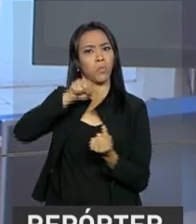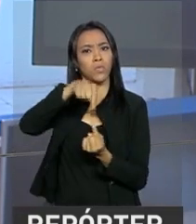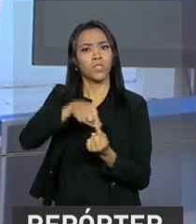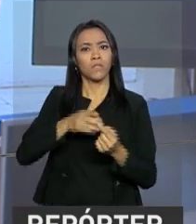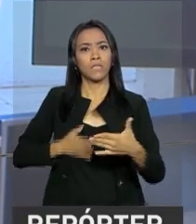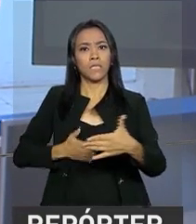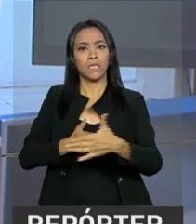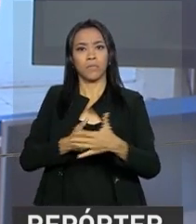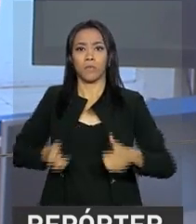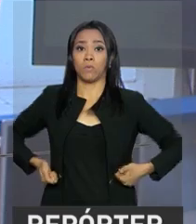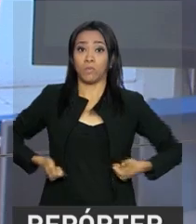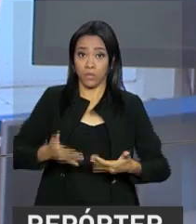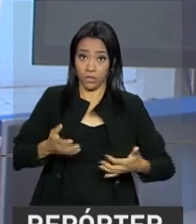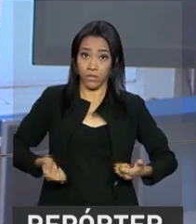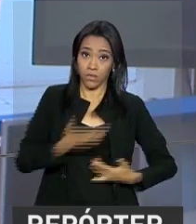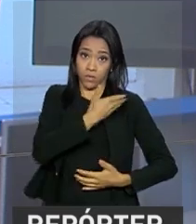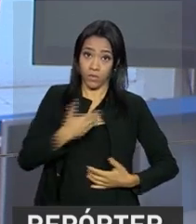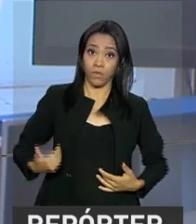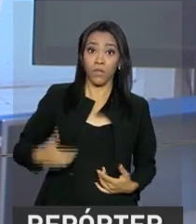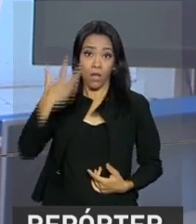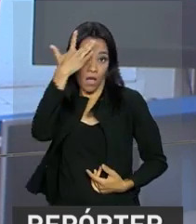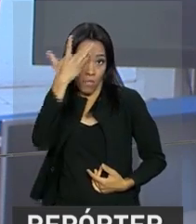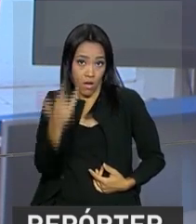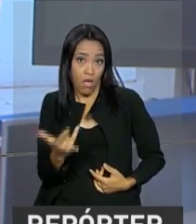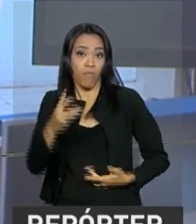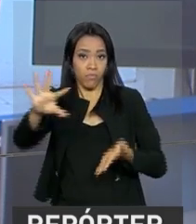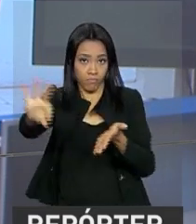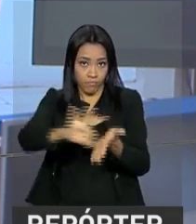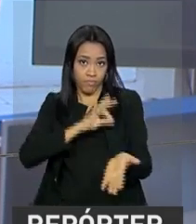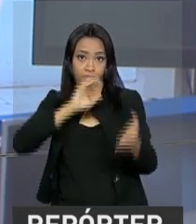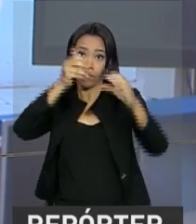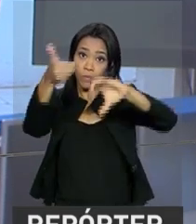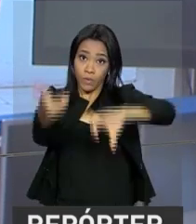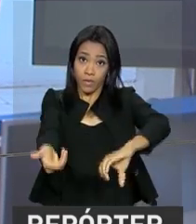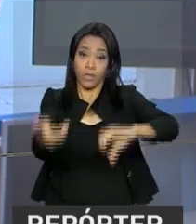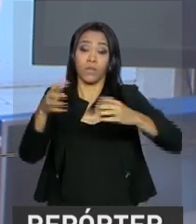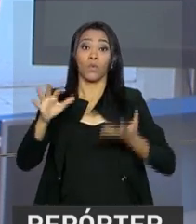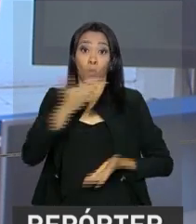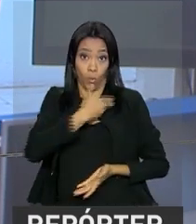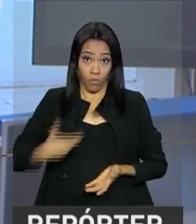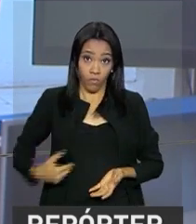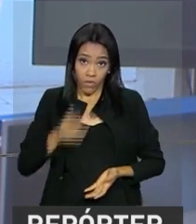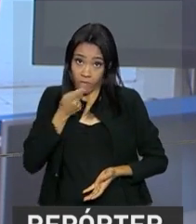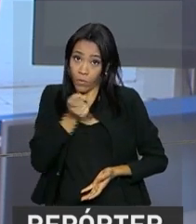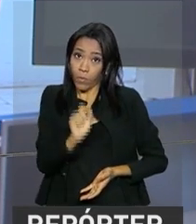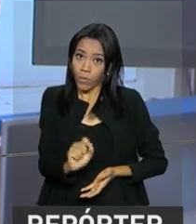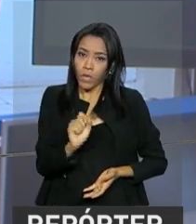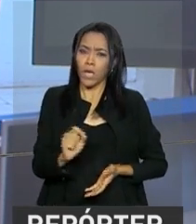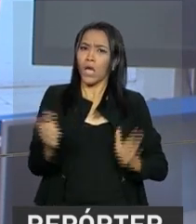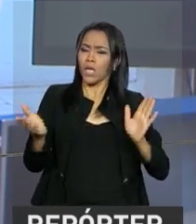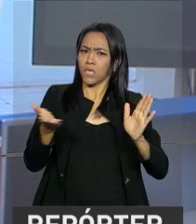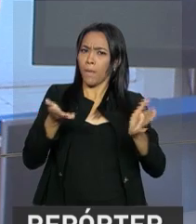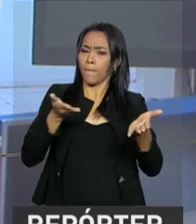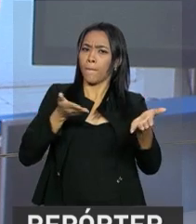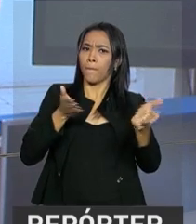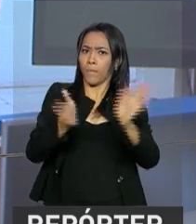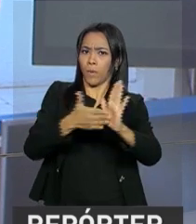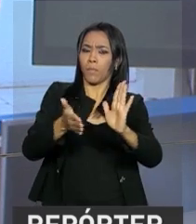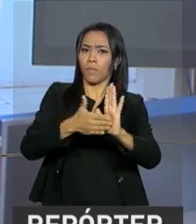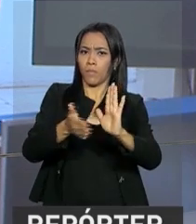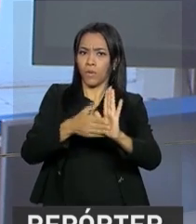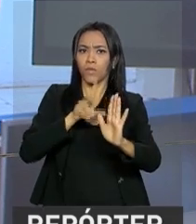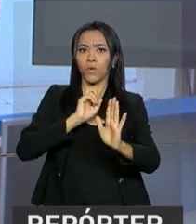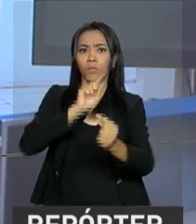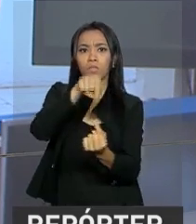ser promulgada amanhã pelo congresso nacional para o governo aprovação da proposta de emenda à constituição sobre o controle das